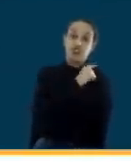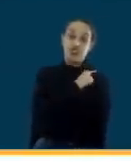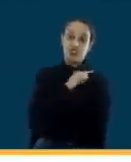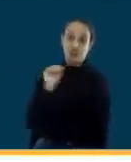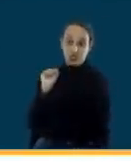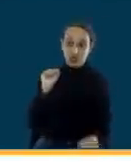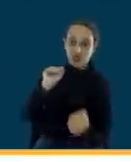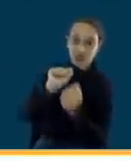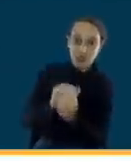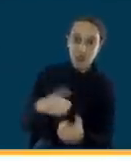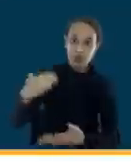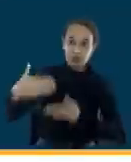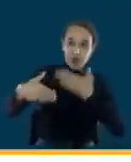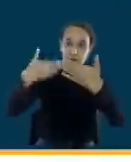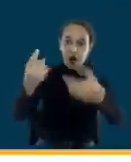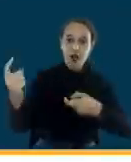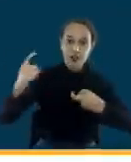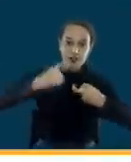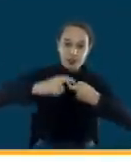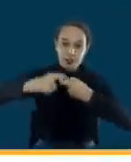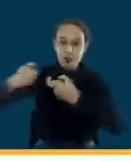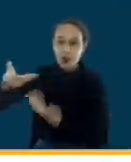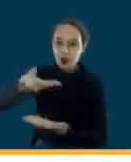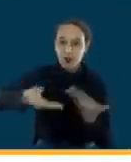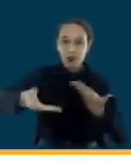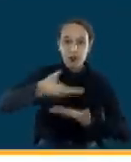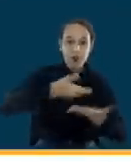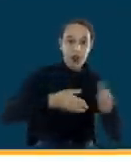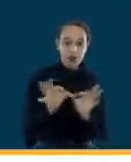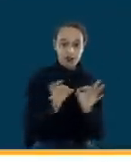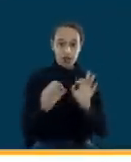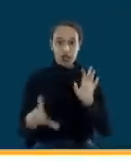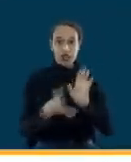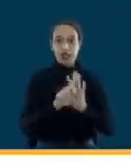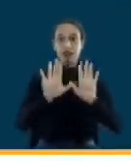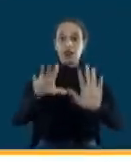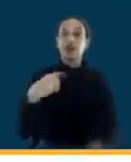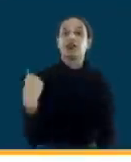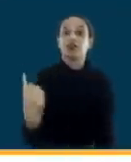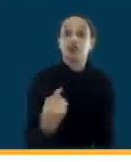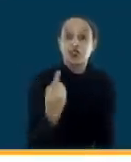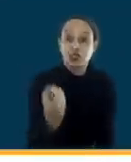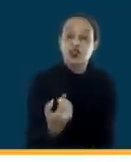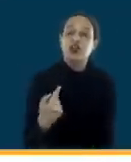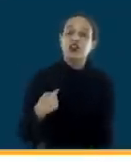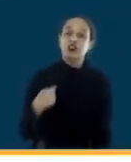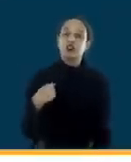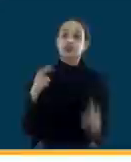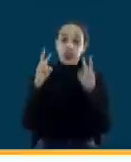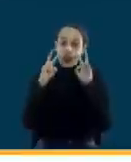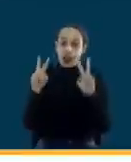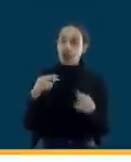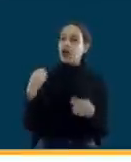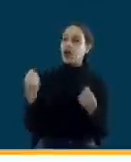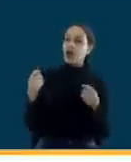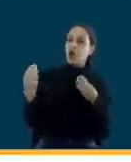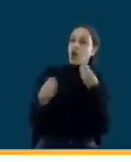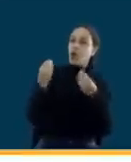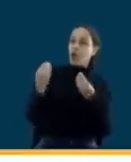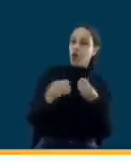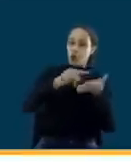de colaboração para a construção da lei, mas nós estamos nos debruçando sobre como será esse formulário, como é que a